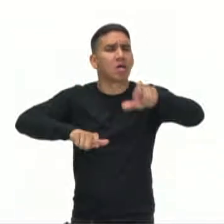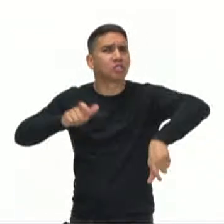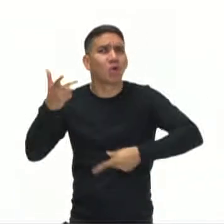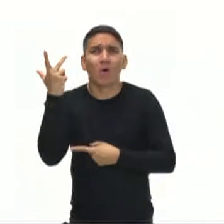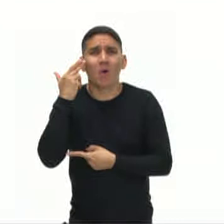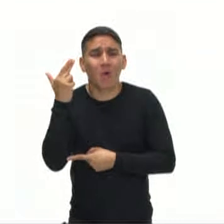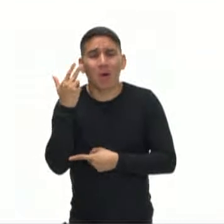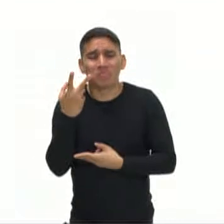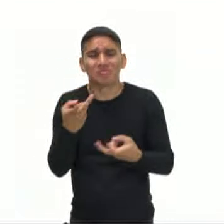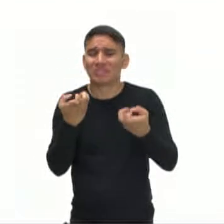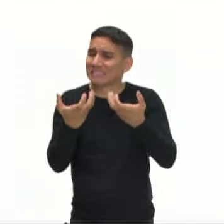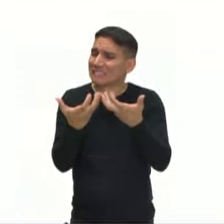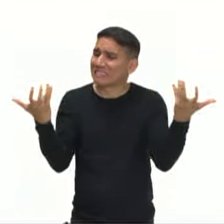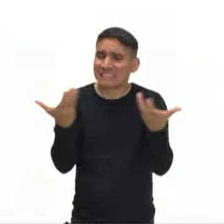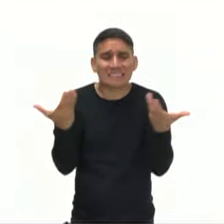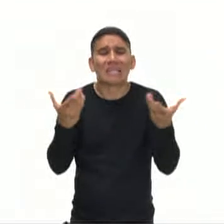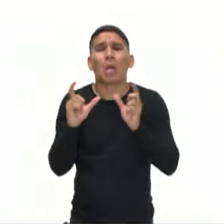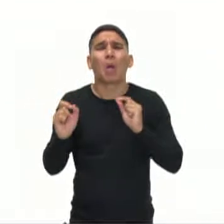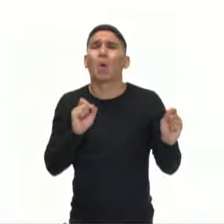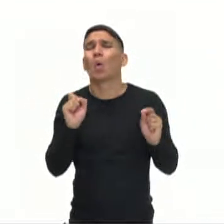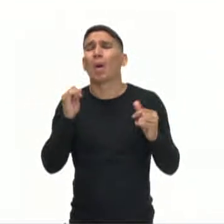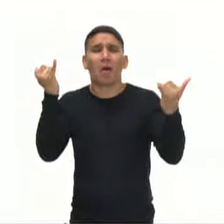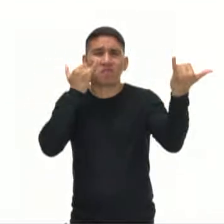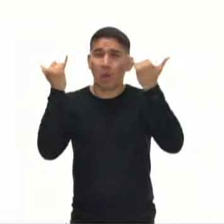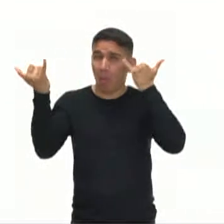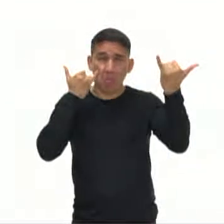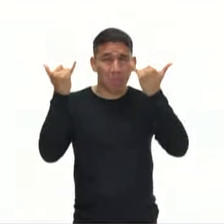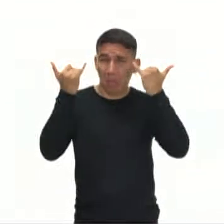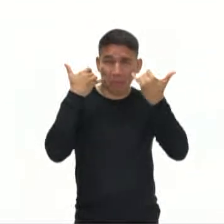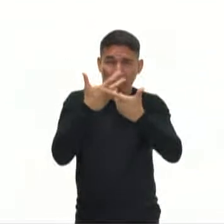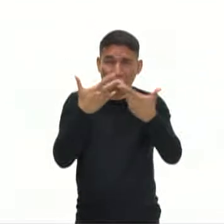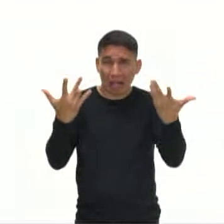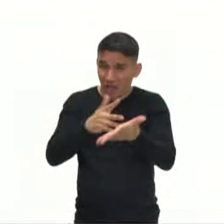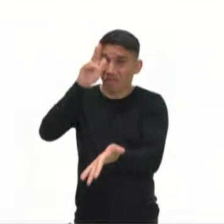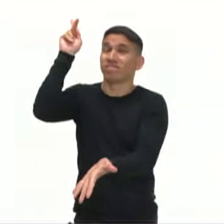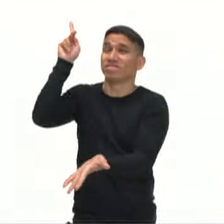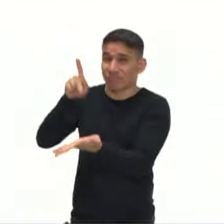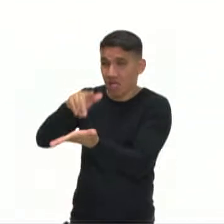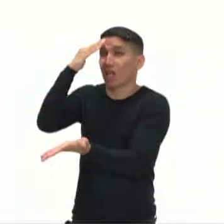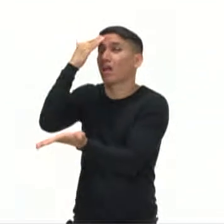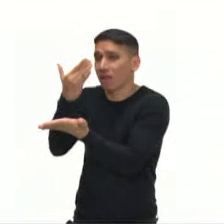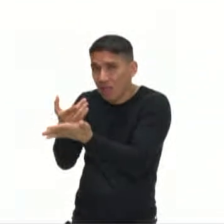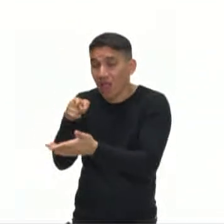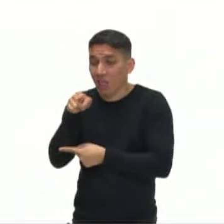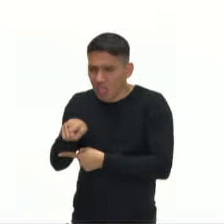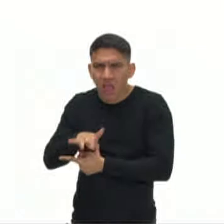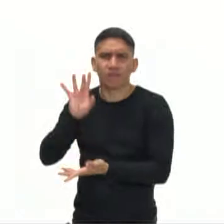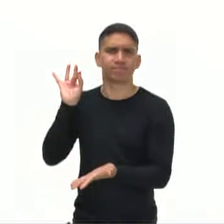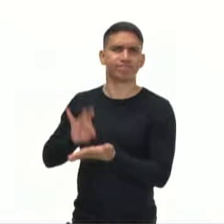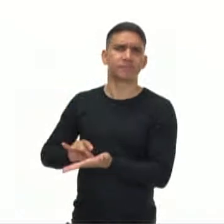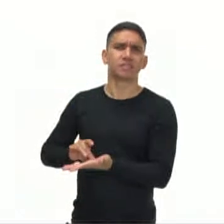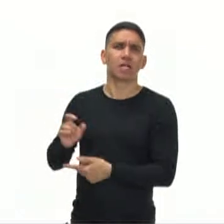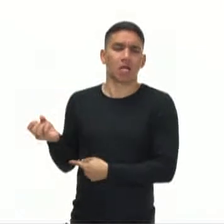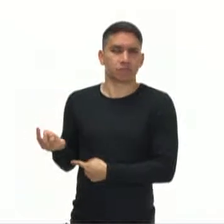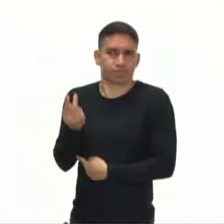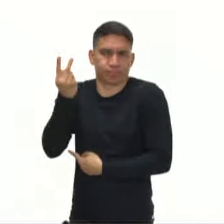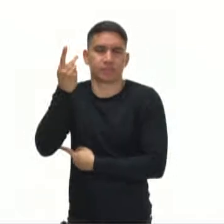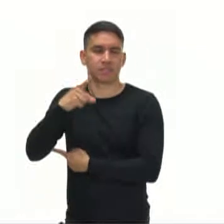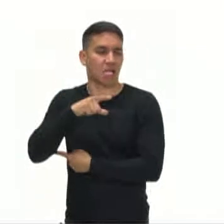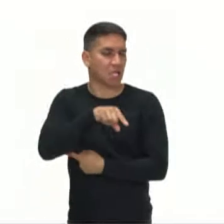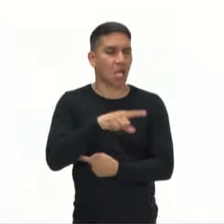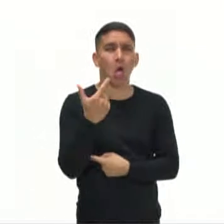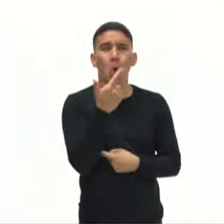comum distinguir num volume pulverizado de informação entre aquela confiável, verídica e relevante e